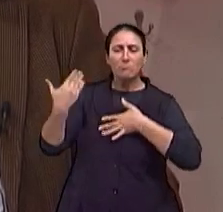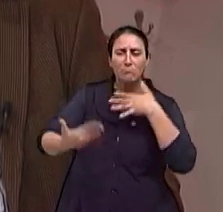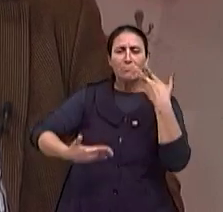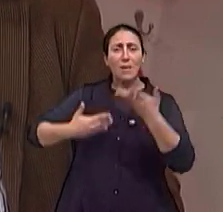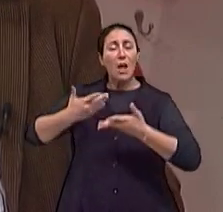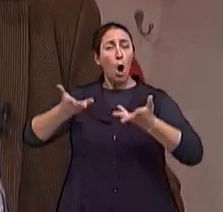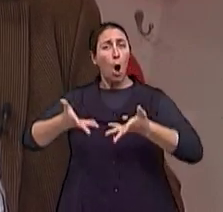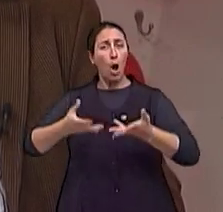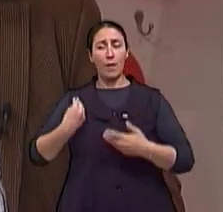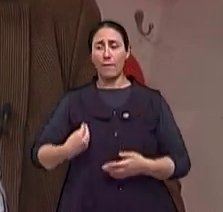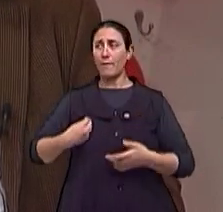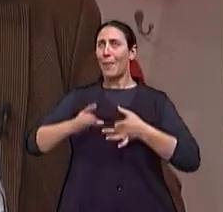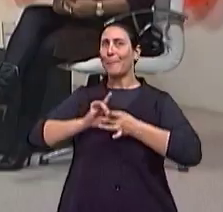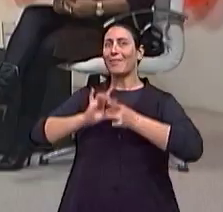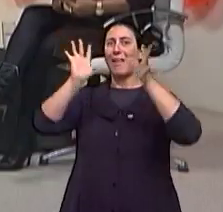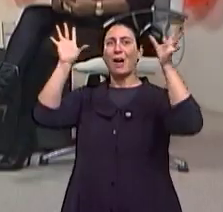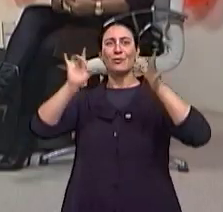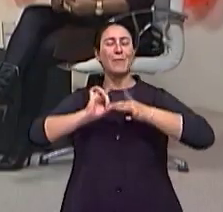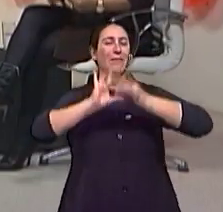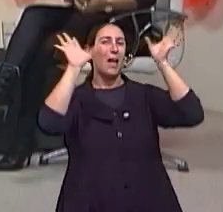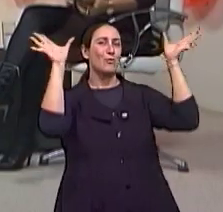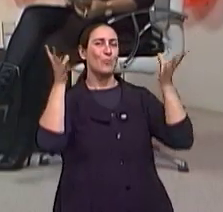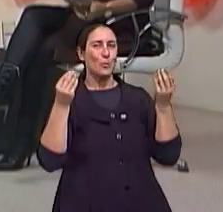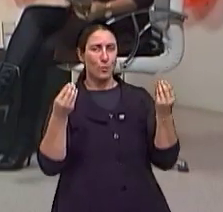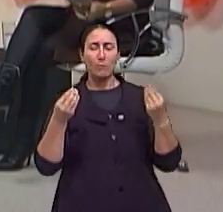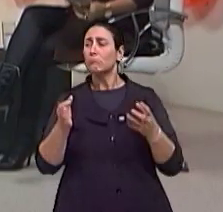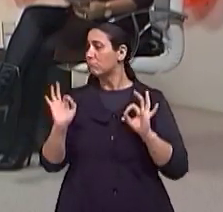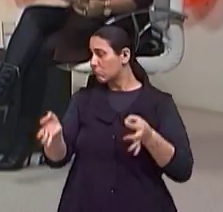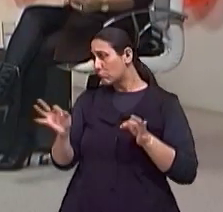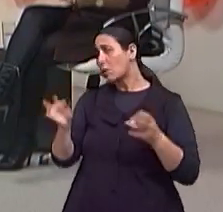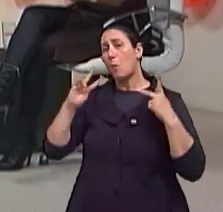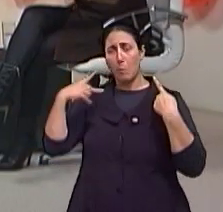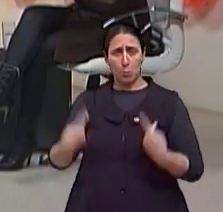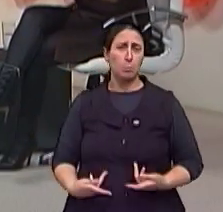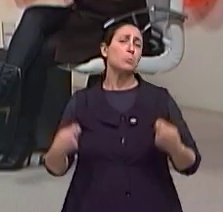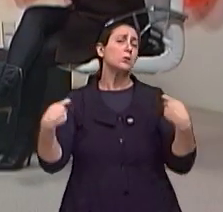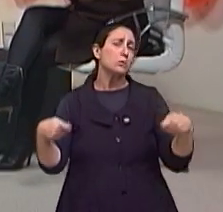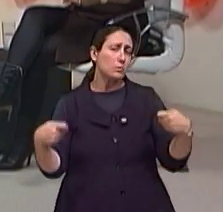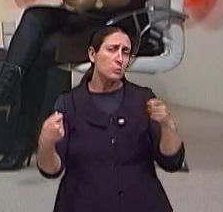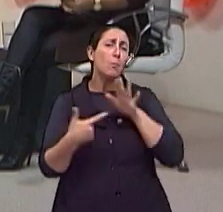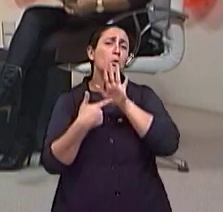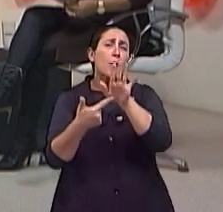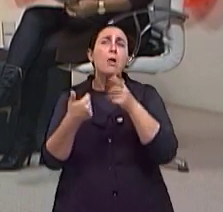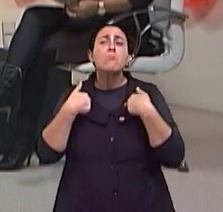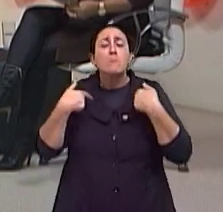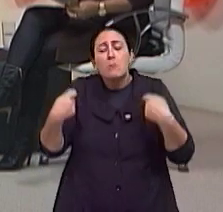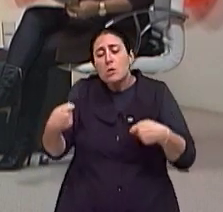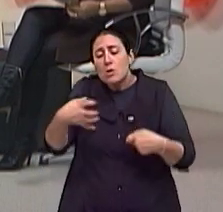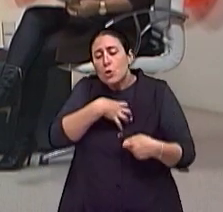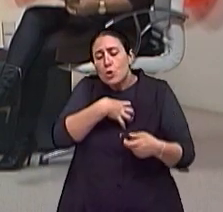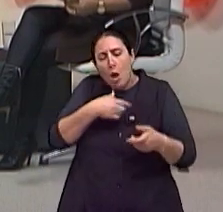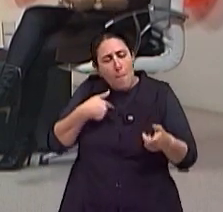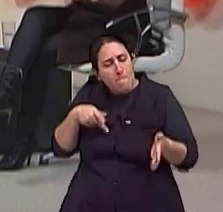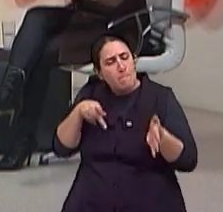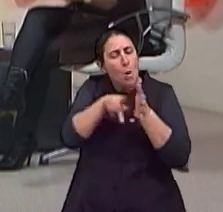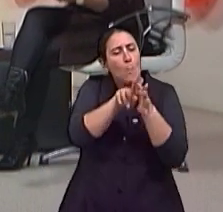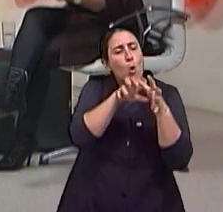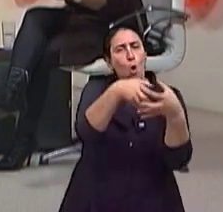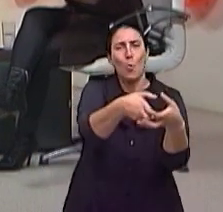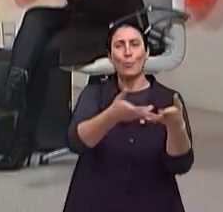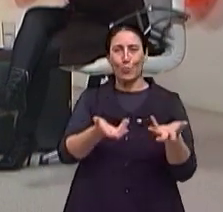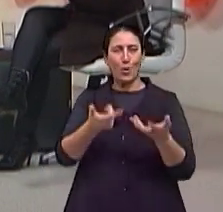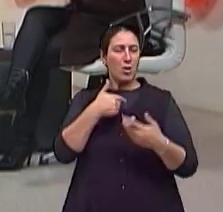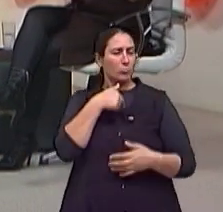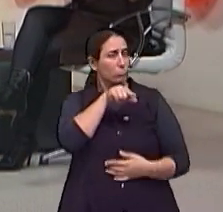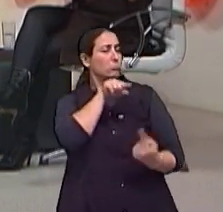maior liberdade que se tem hoje em dia. Claro, que o ser humano precisa disso. Ele precisa pertencer a algum grupo. Exato. Indo por